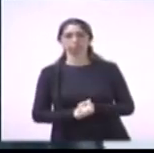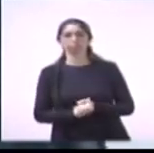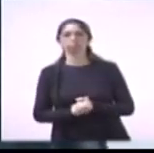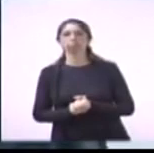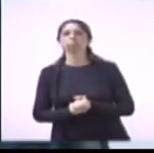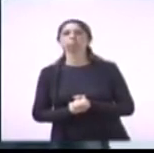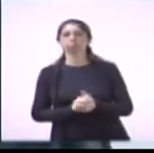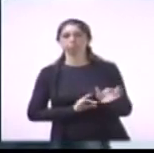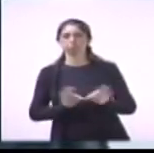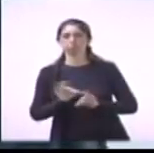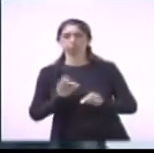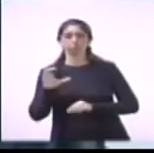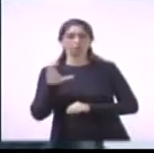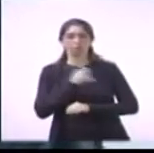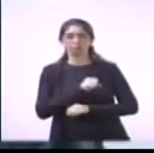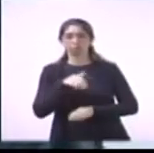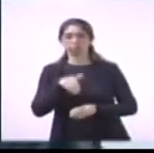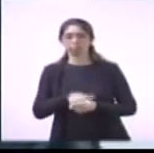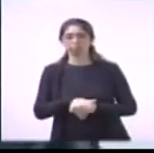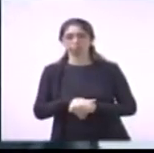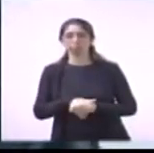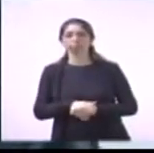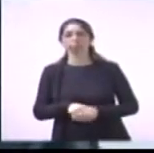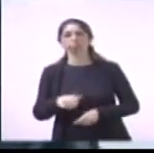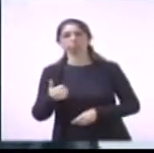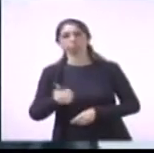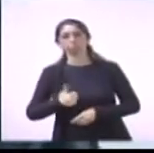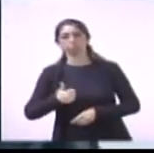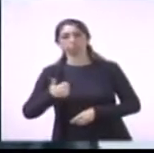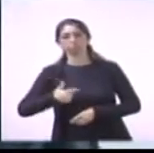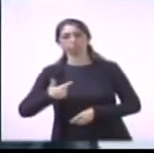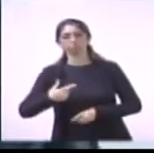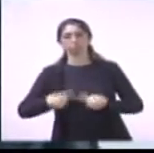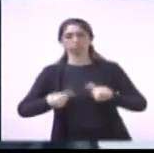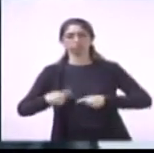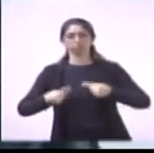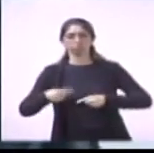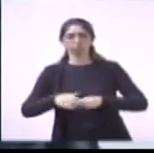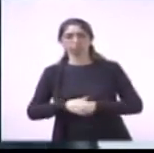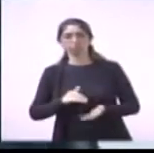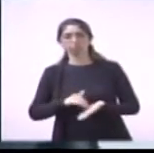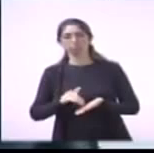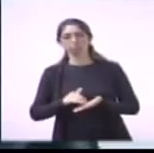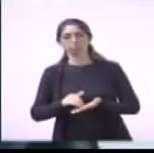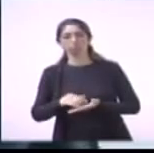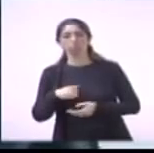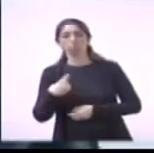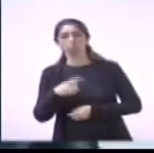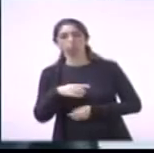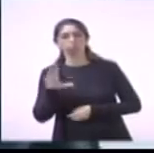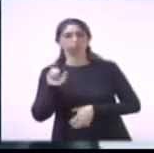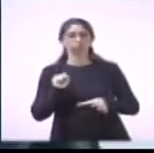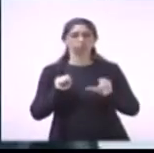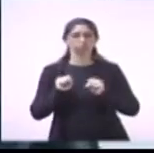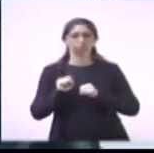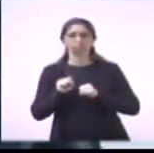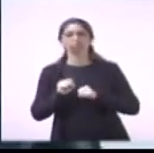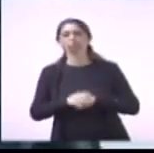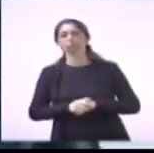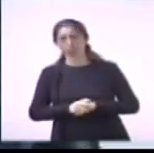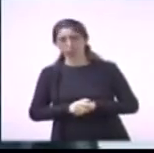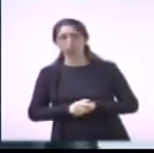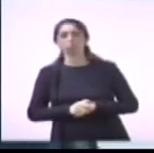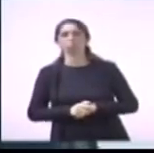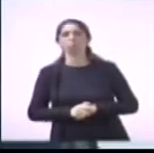esse projeto rápido em votação, rápido em primeira, rápido em segunda. O secretário falou, e nós ouvimos também do capitão Cambuí da PM,